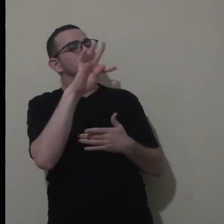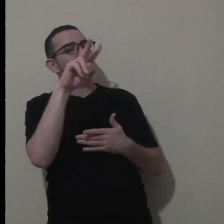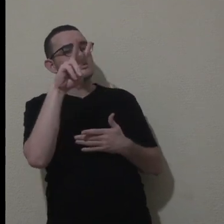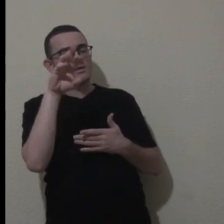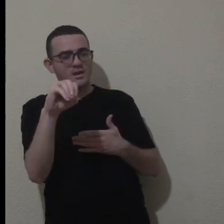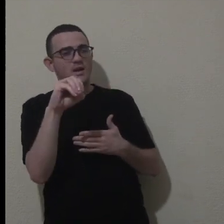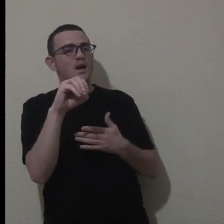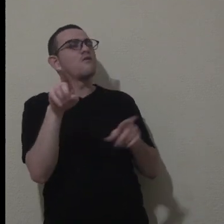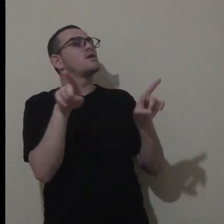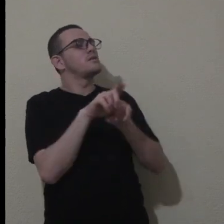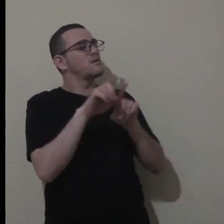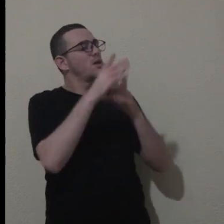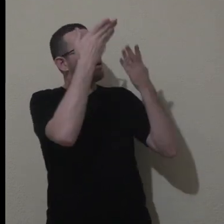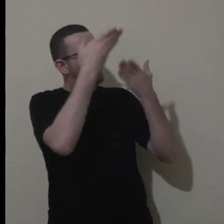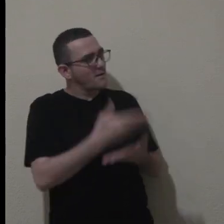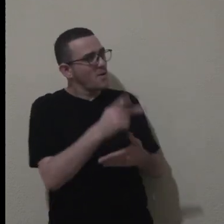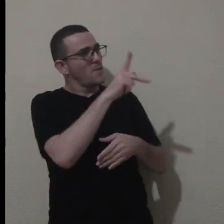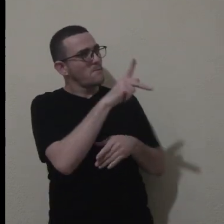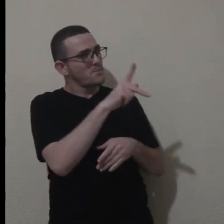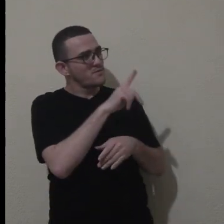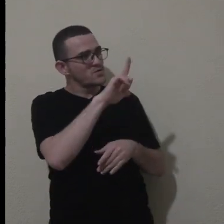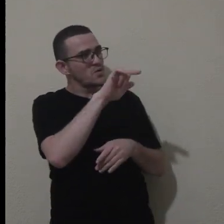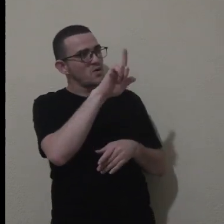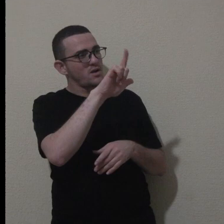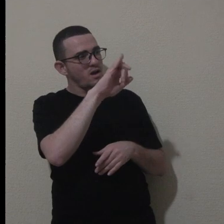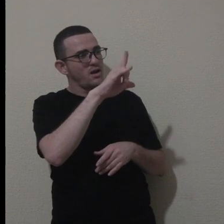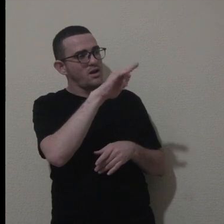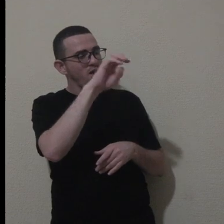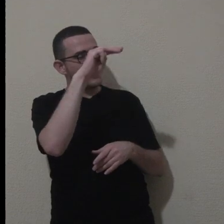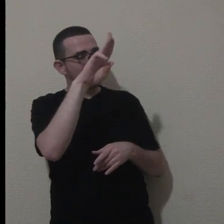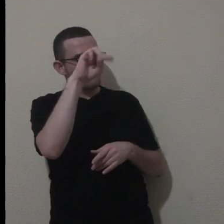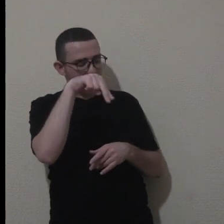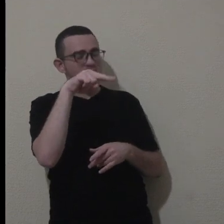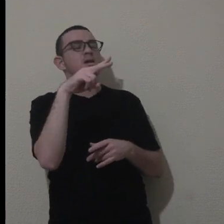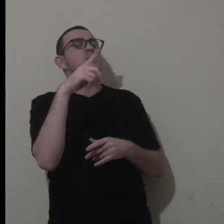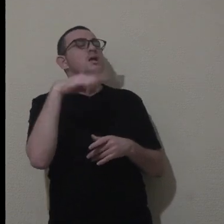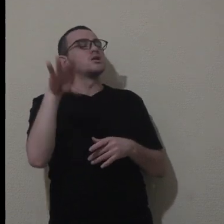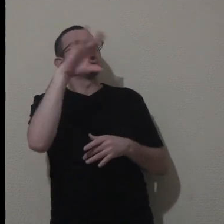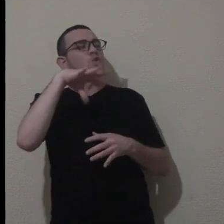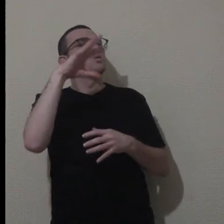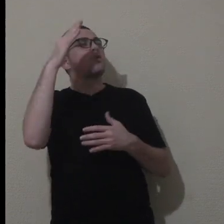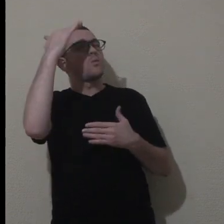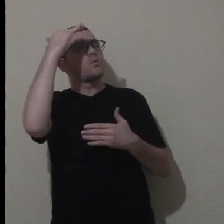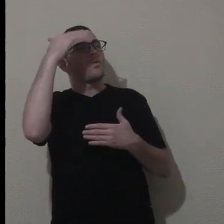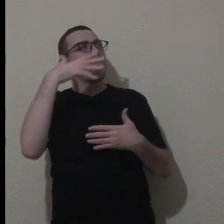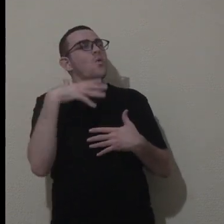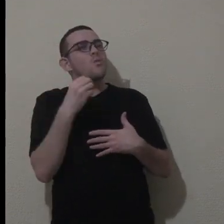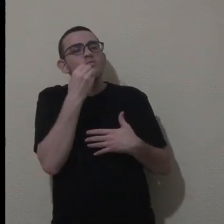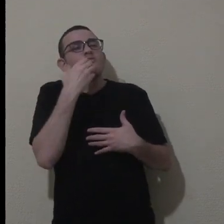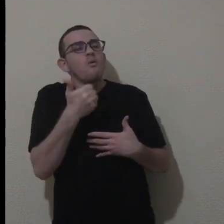também, e principalmente o senhor, Dr. Lilimin, muito obrigado pela aula. Tenho certeza que todo mundo gostou